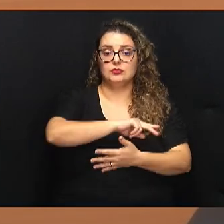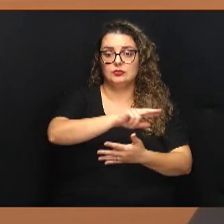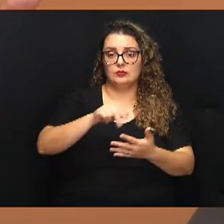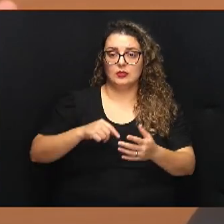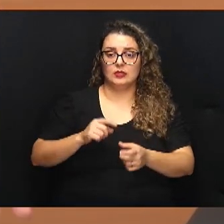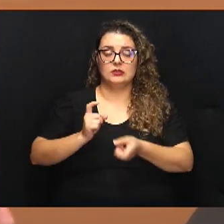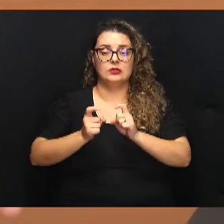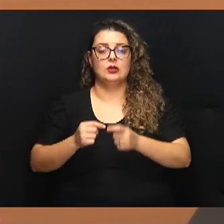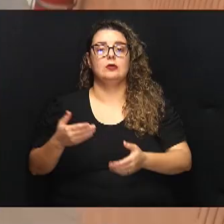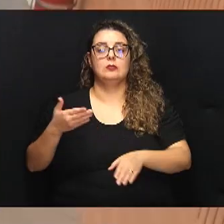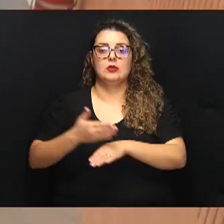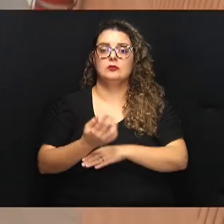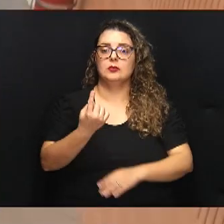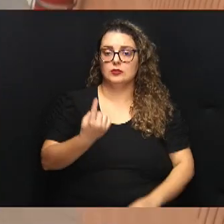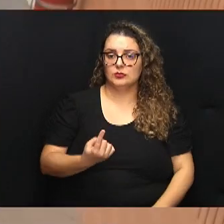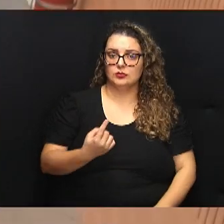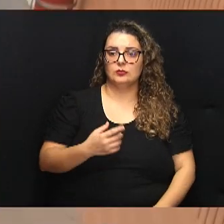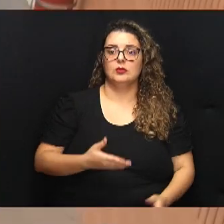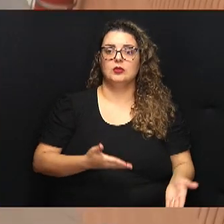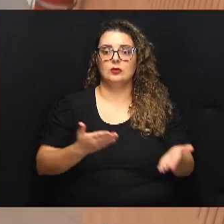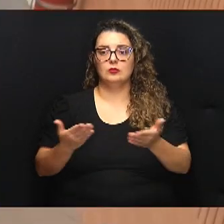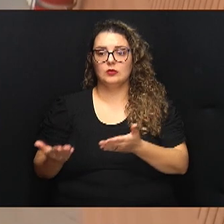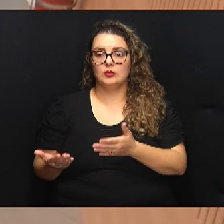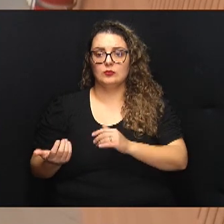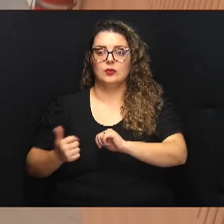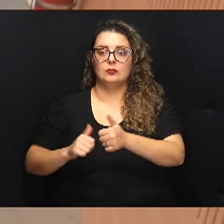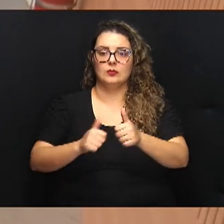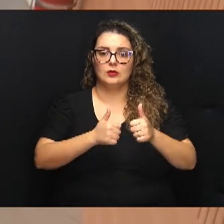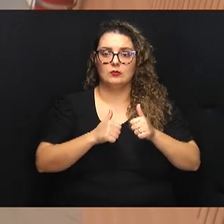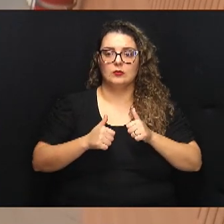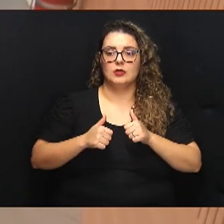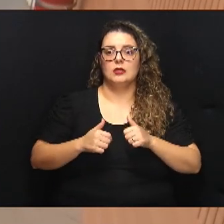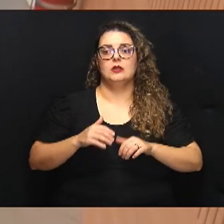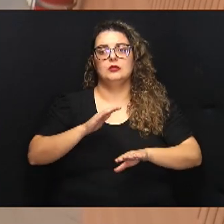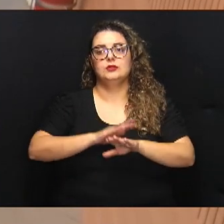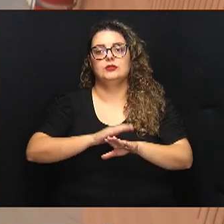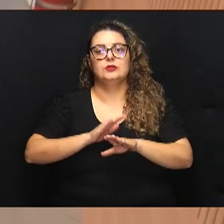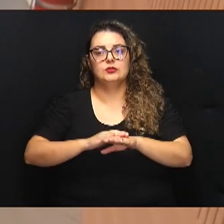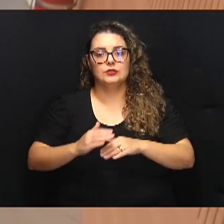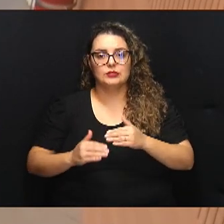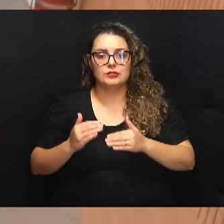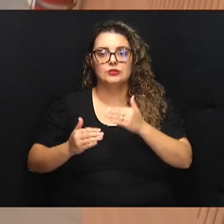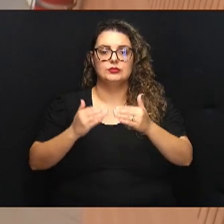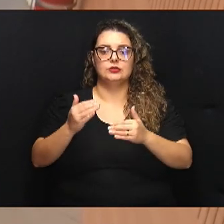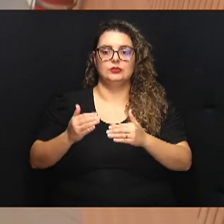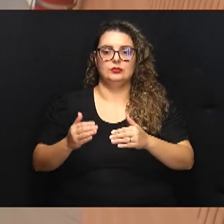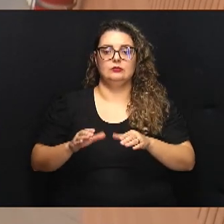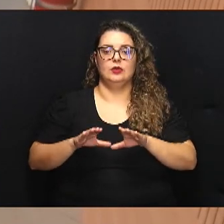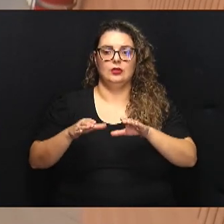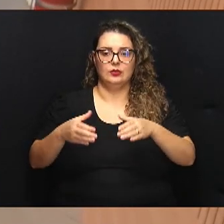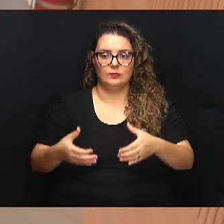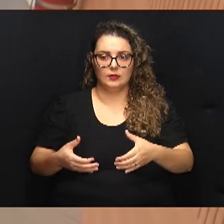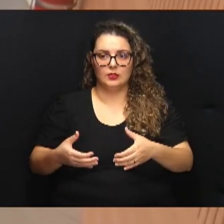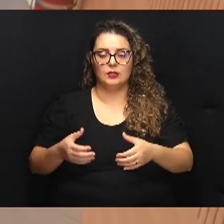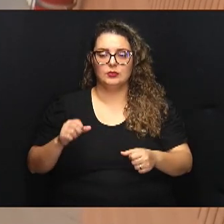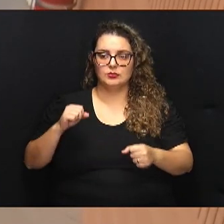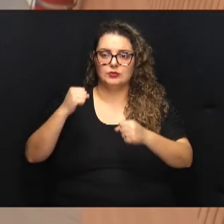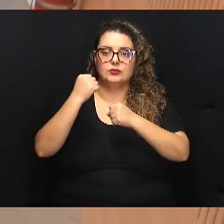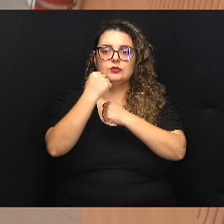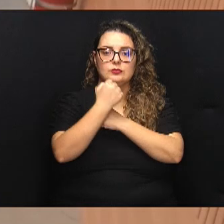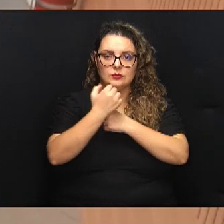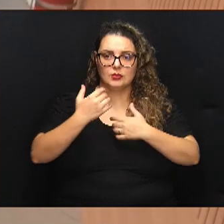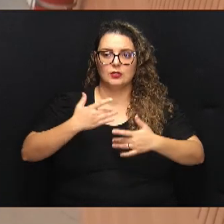reuniões da comissão e apresentou um balanço das ações desenvolvidas pelo Departamento de Proteção